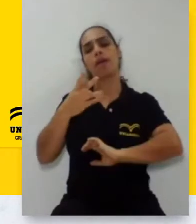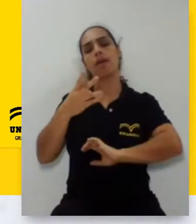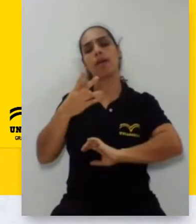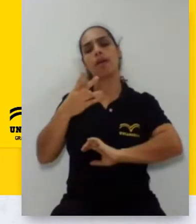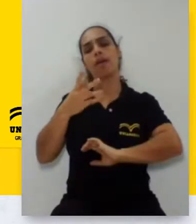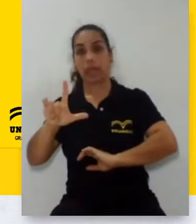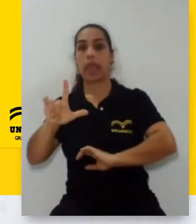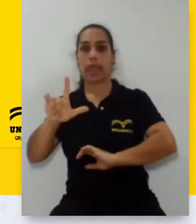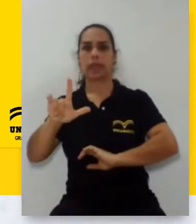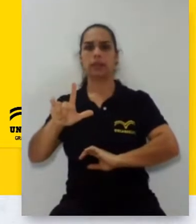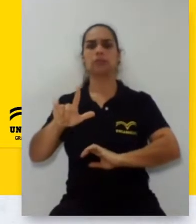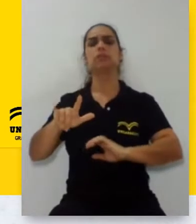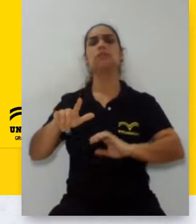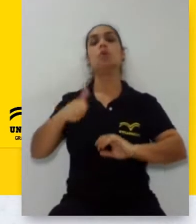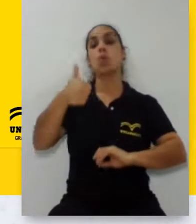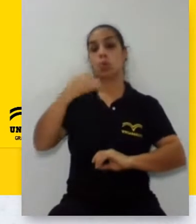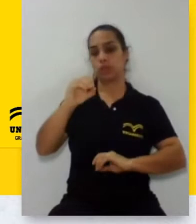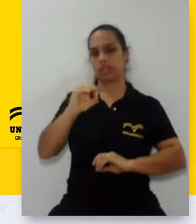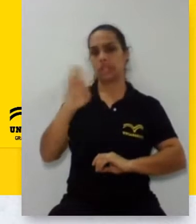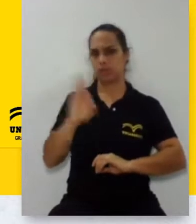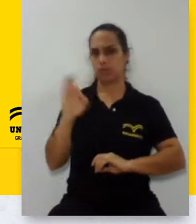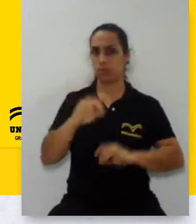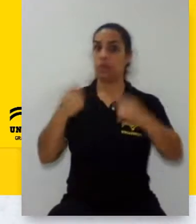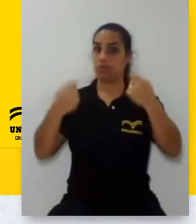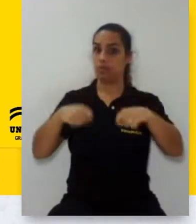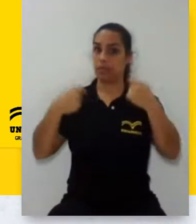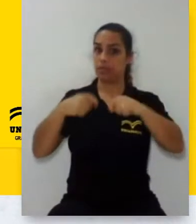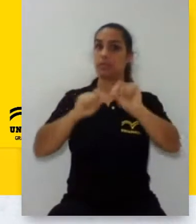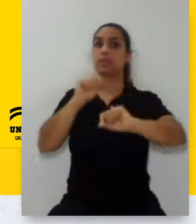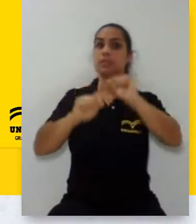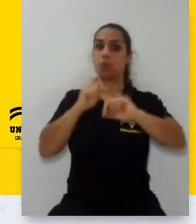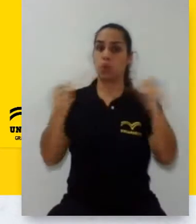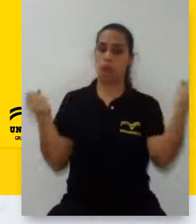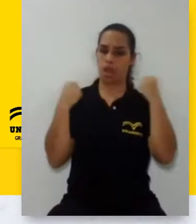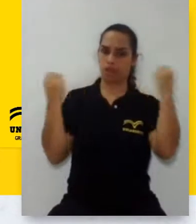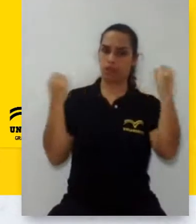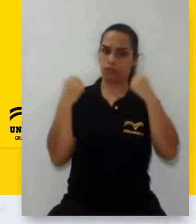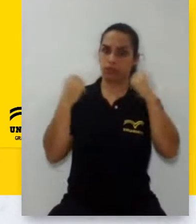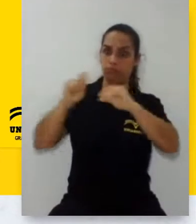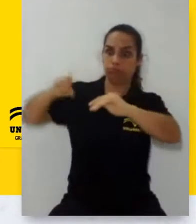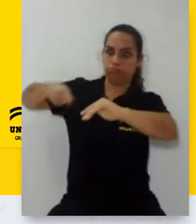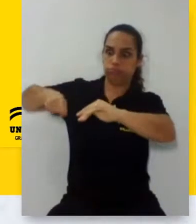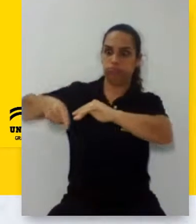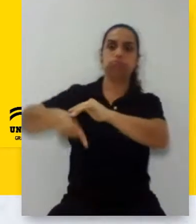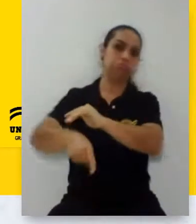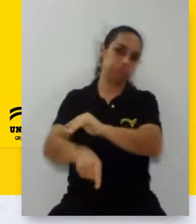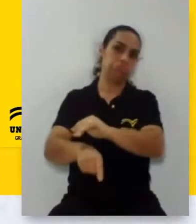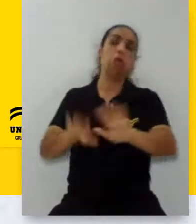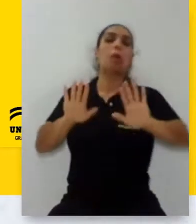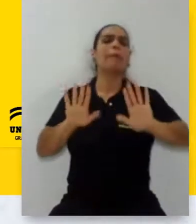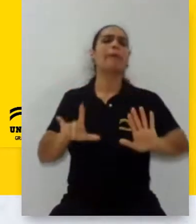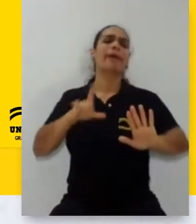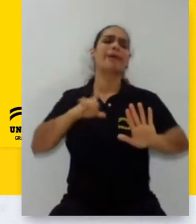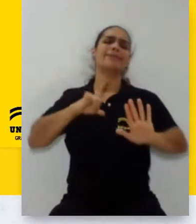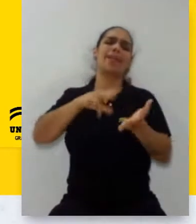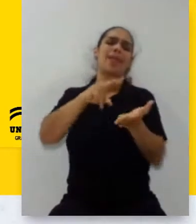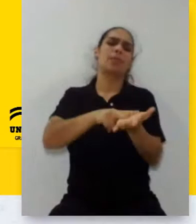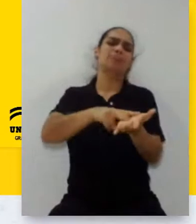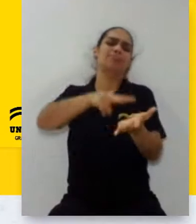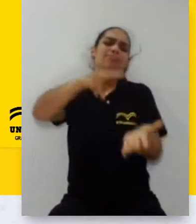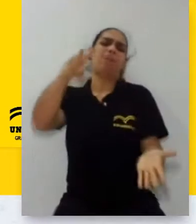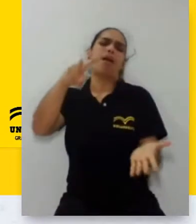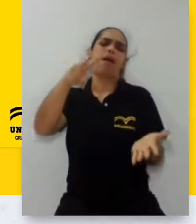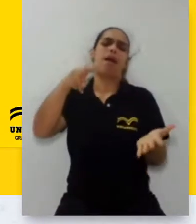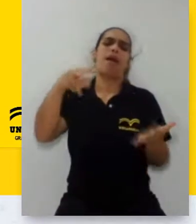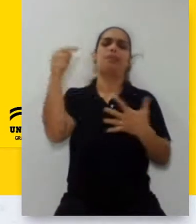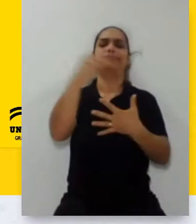de uma atividade física um pouco mais extensa, um volume maior. Mas nós temos aí vários benefícios, né, se eu tiver esse volume de